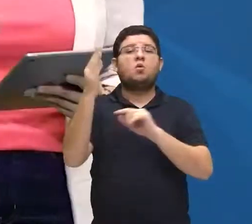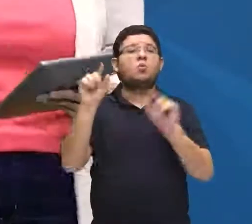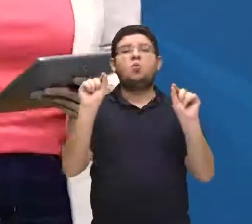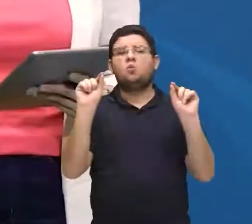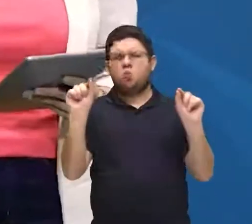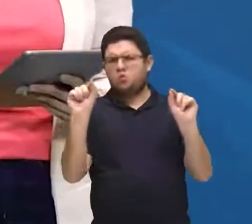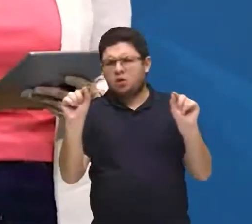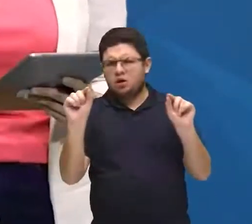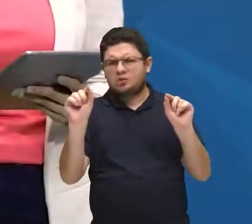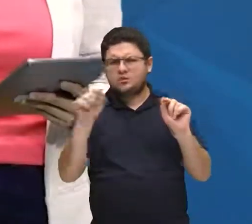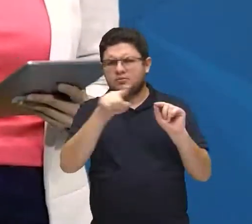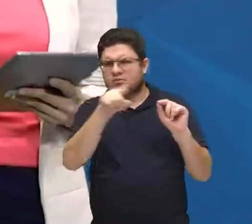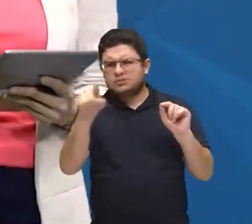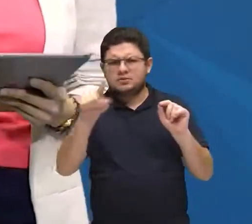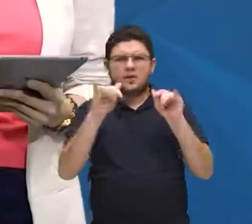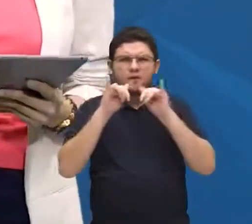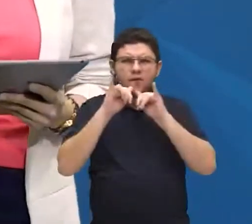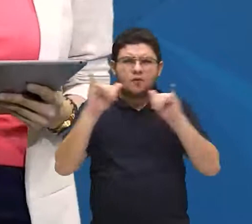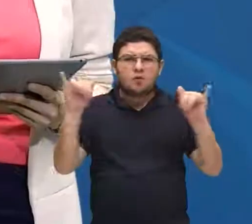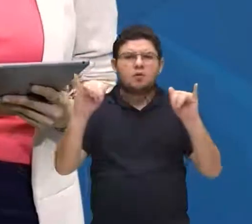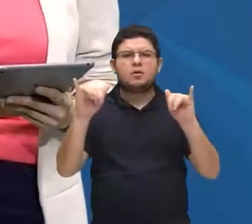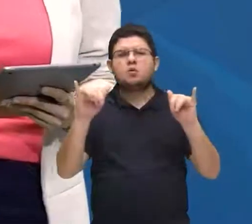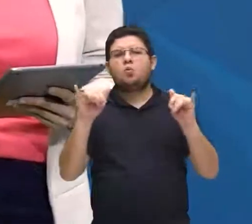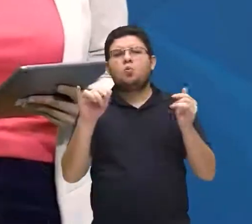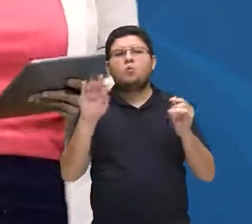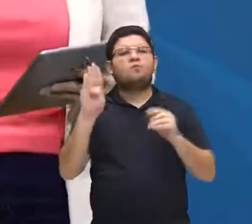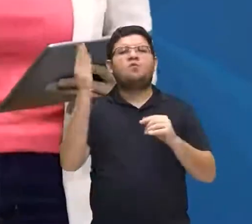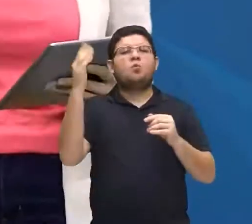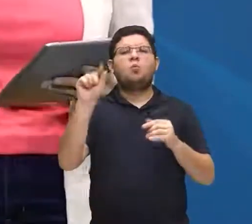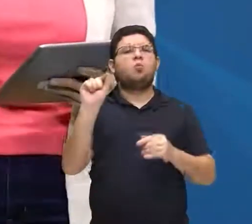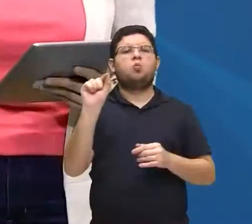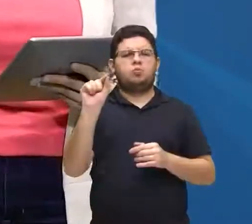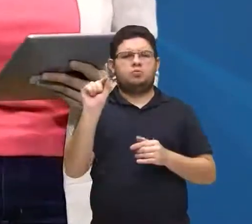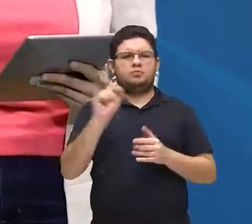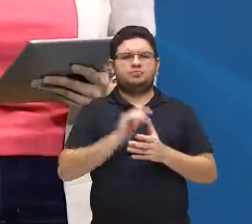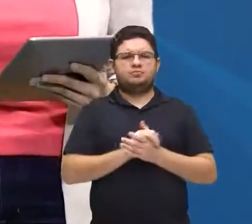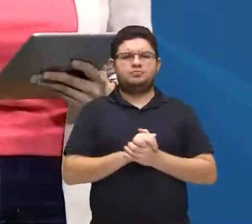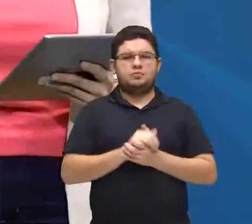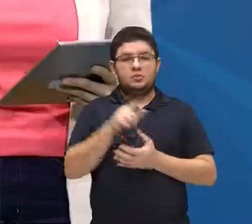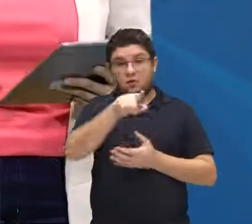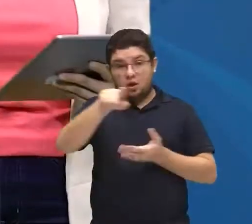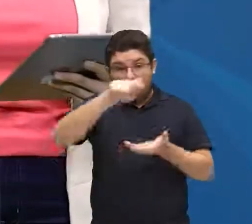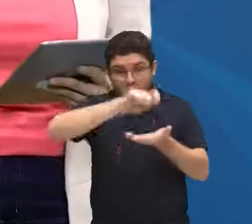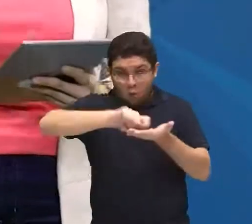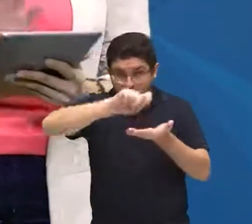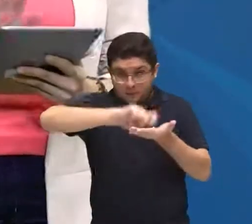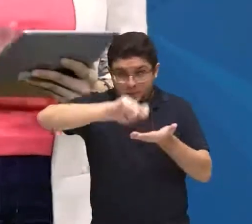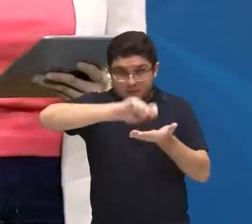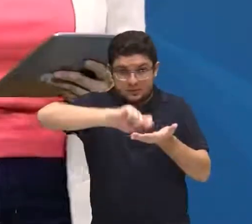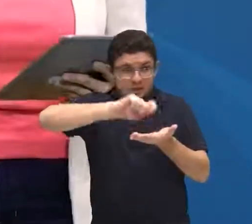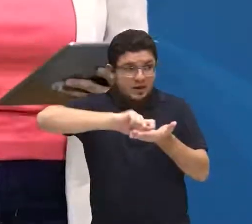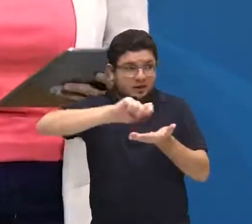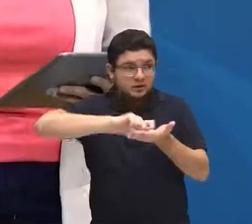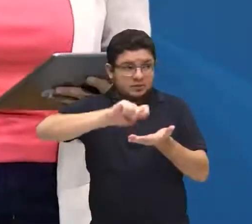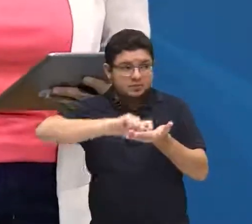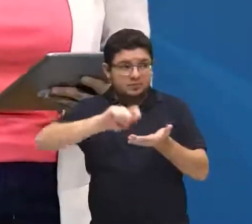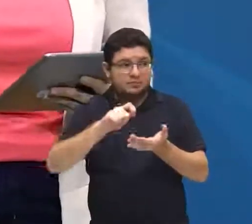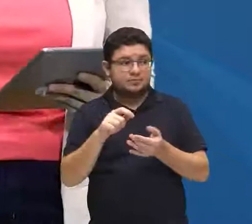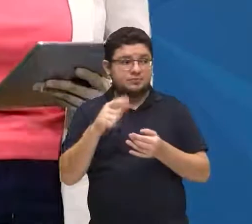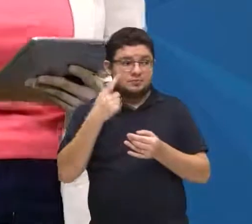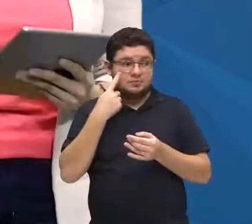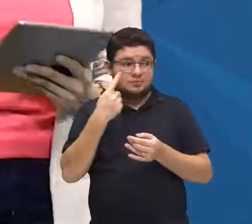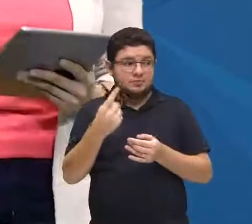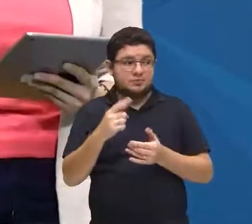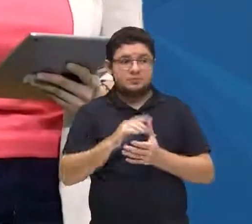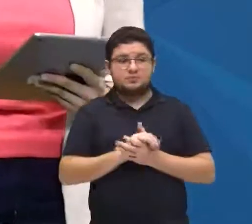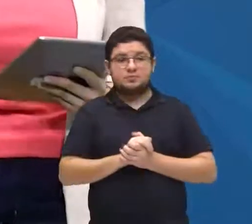é uma fake news? É a nossa pergunta interativa. Copia no caderno, responde para mim, não tem certo ou errado,